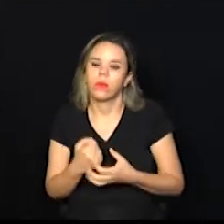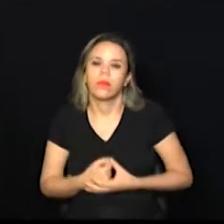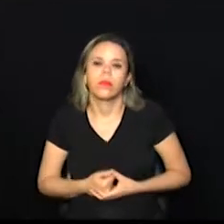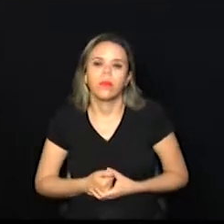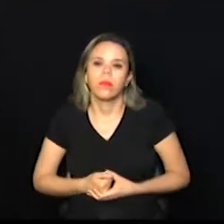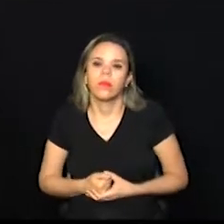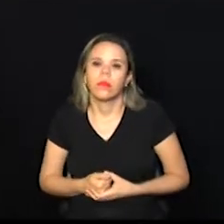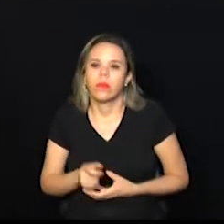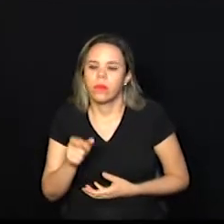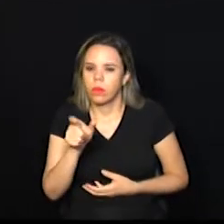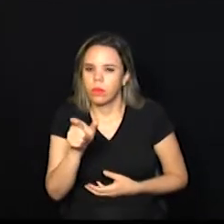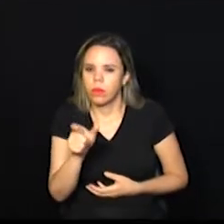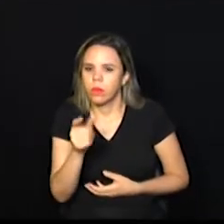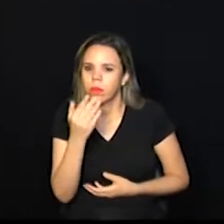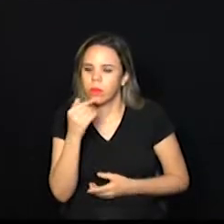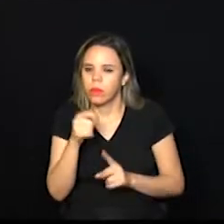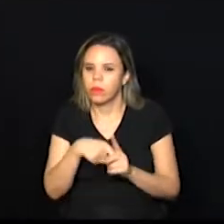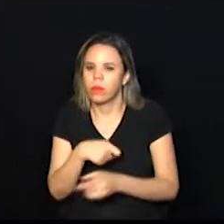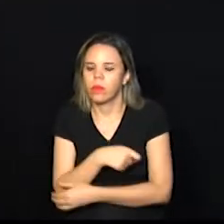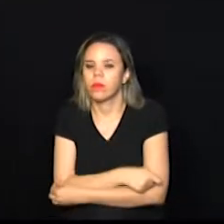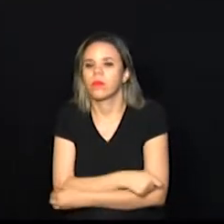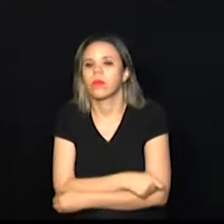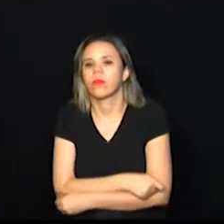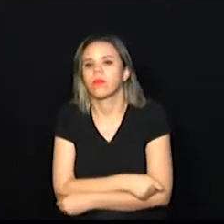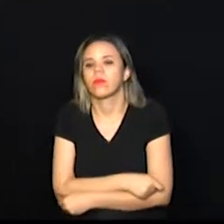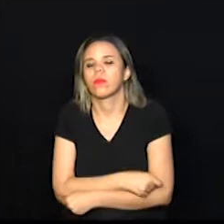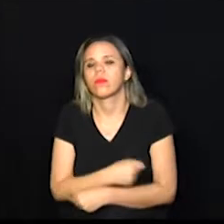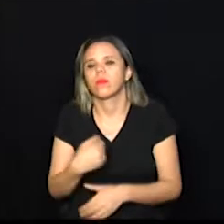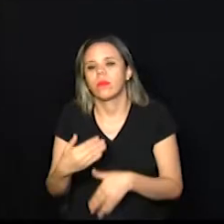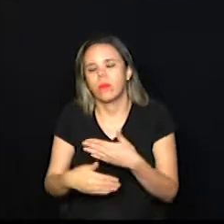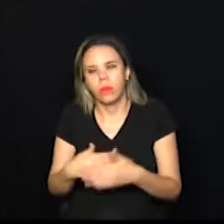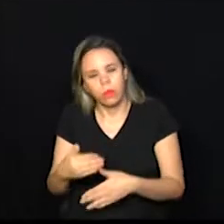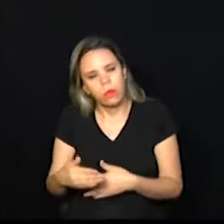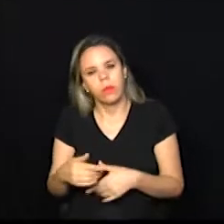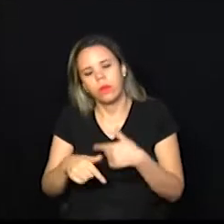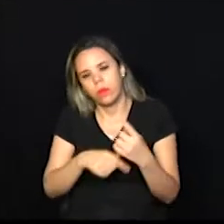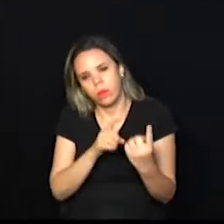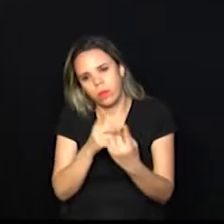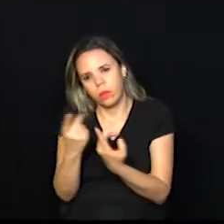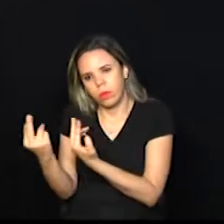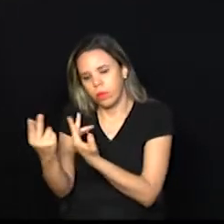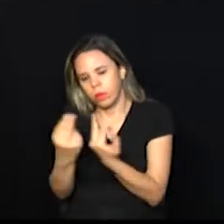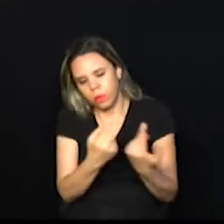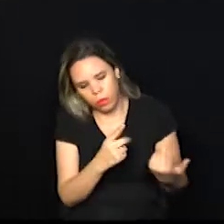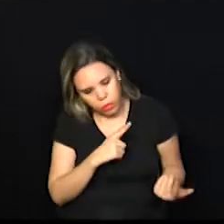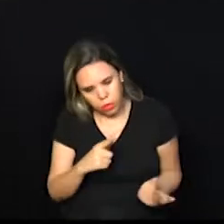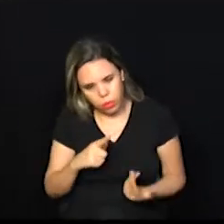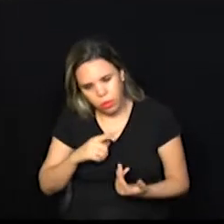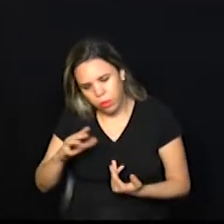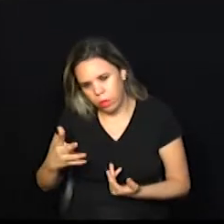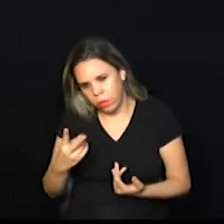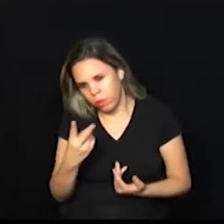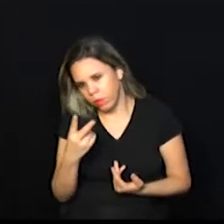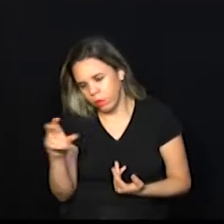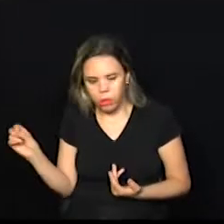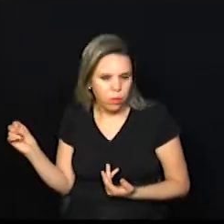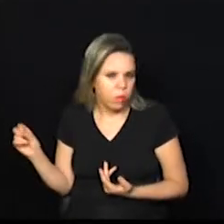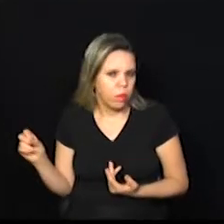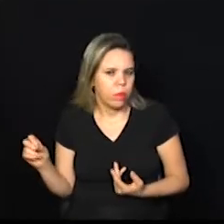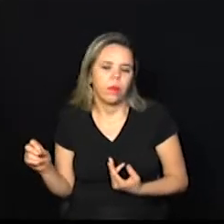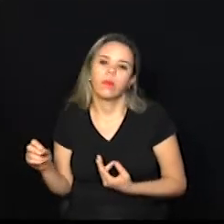o cartão Nutrir para esse mês, como os CRAS-TREM, os outros nossos serviços têm. Hoje a gente tem uma média de 20